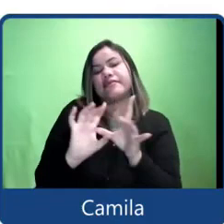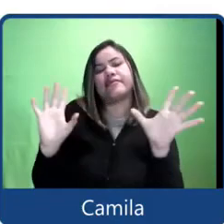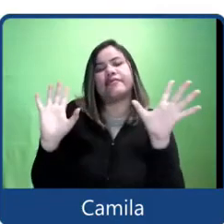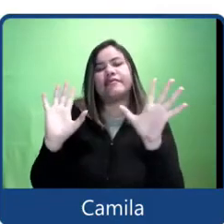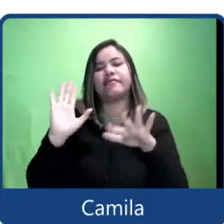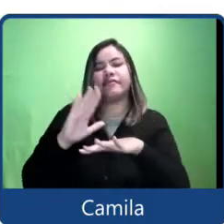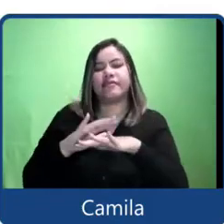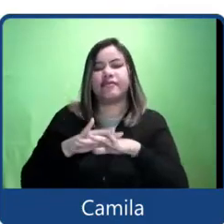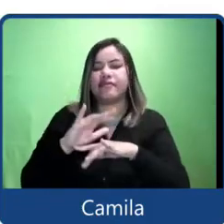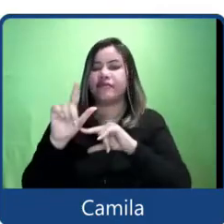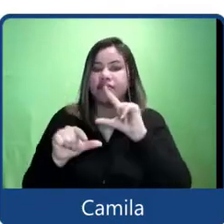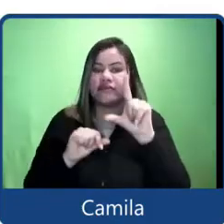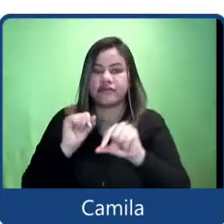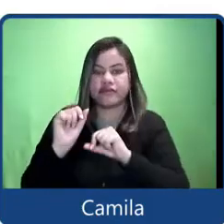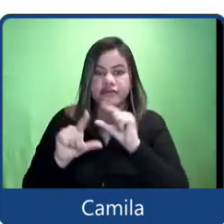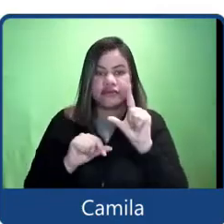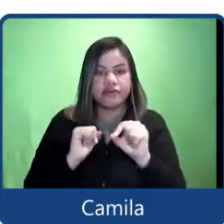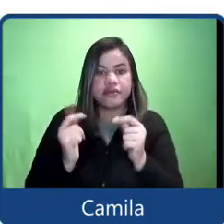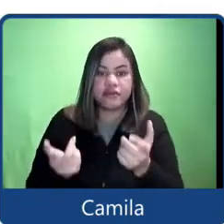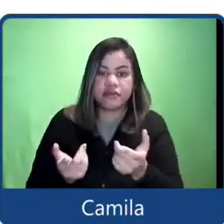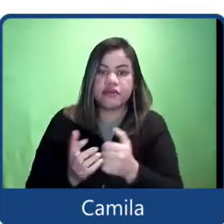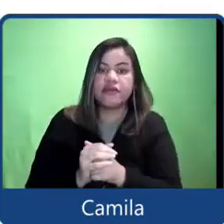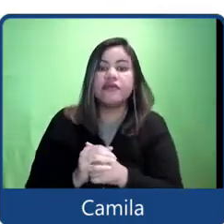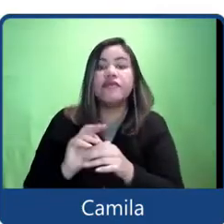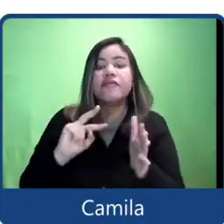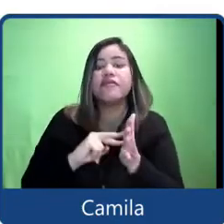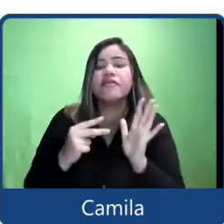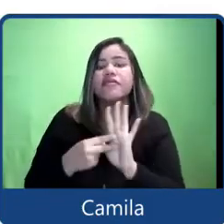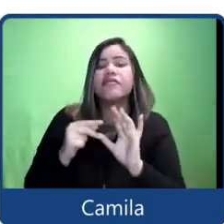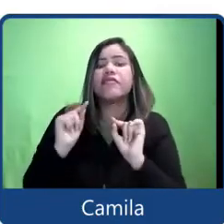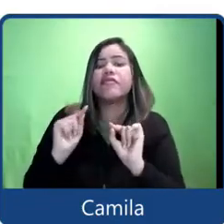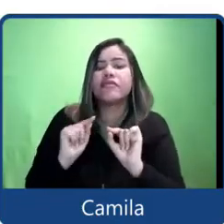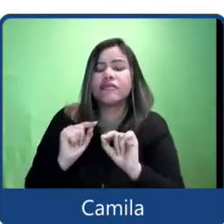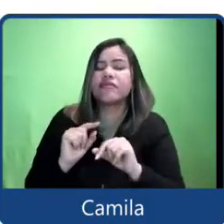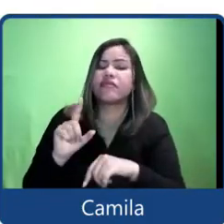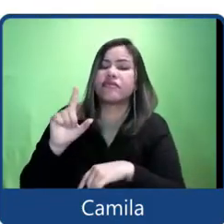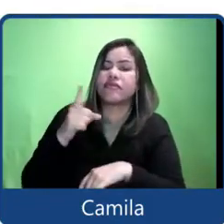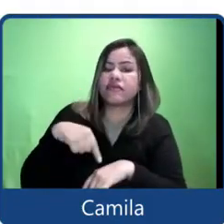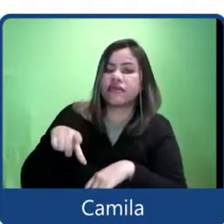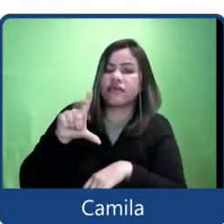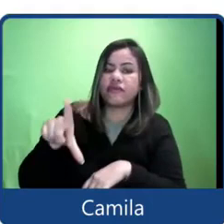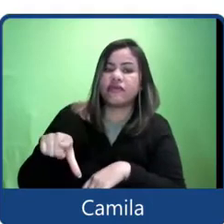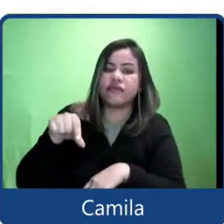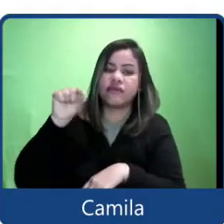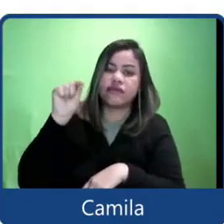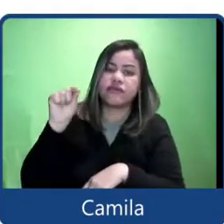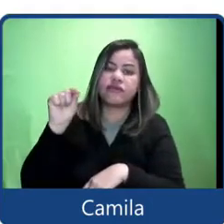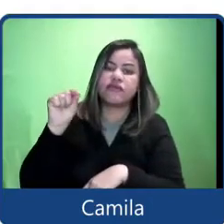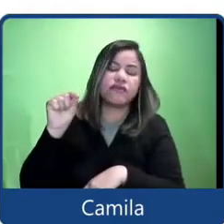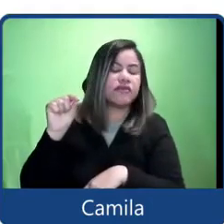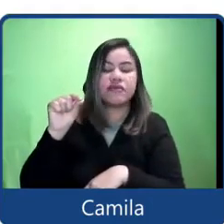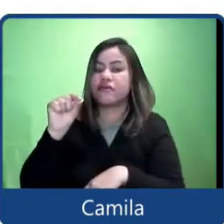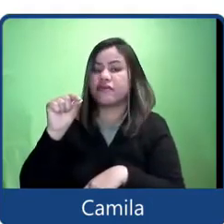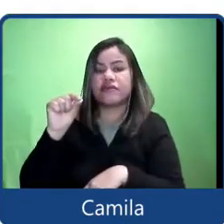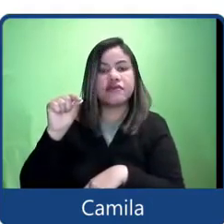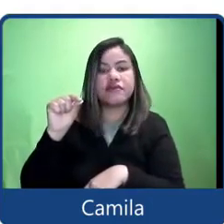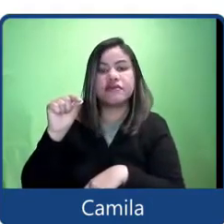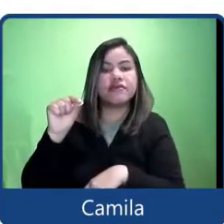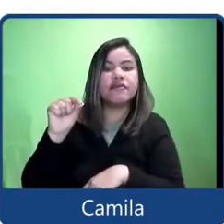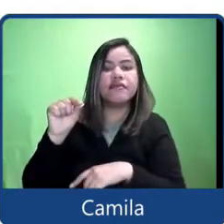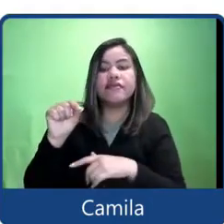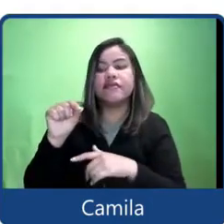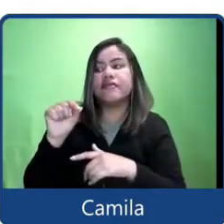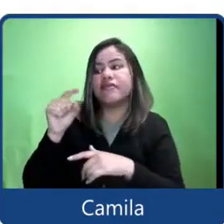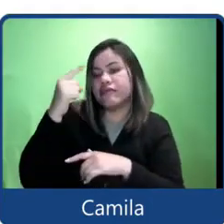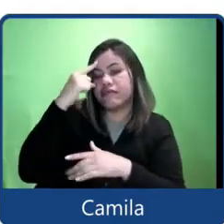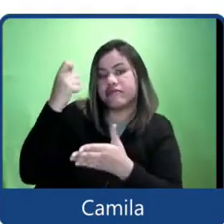de ação. Ou seja, a gente não vai ser privado de escolhas, a gente vai ter opções, inclusive